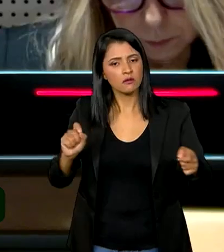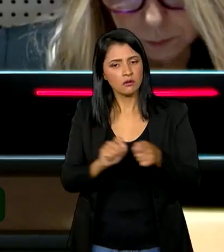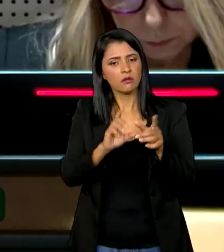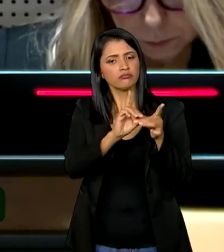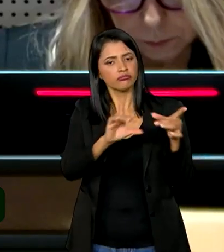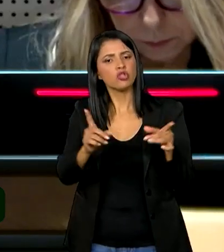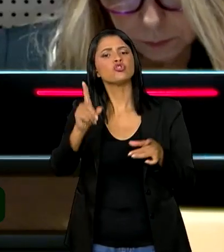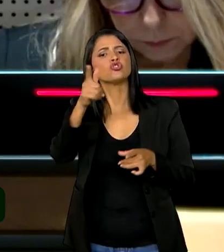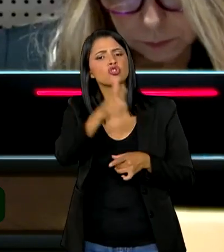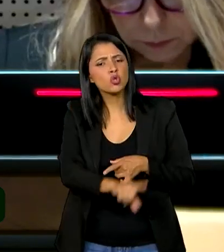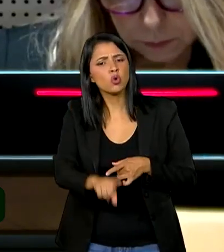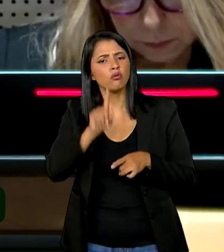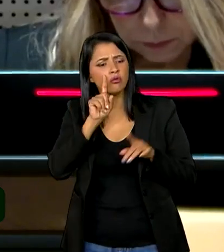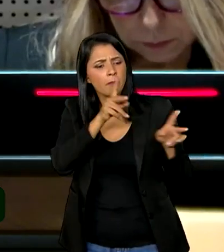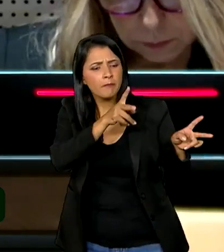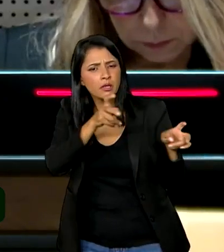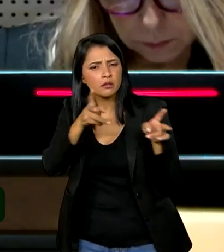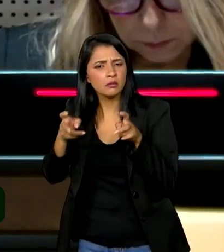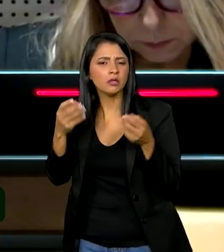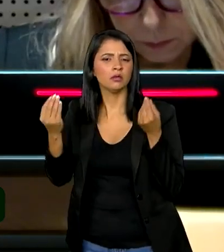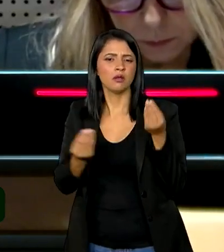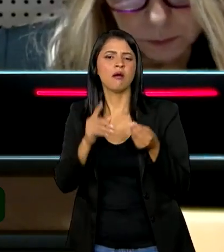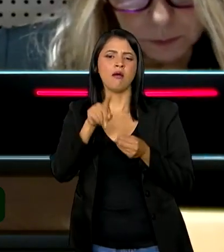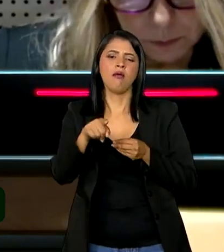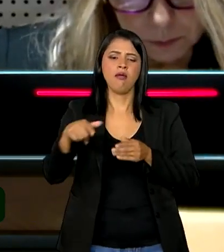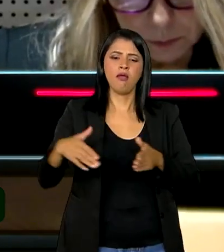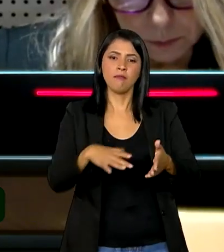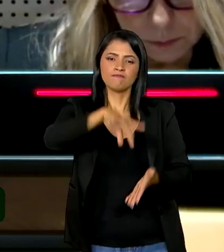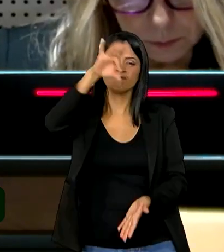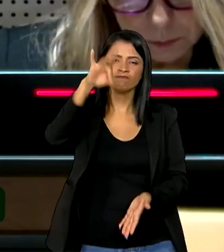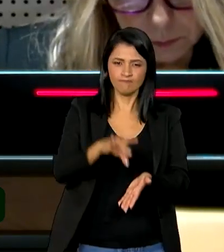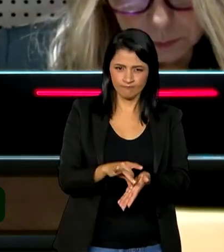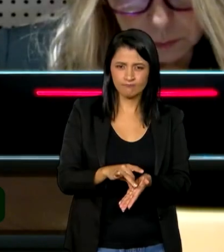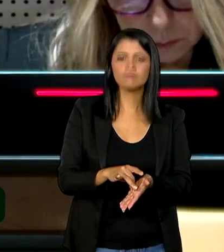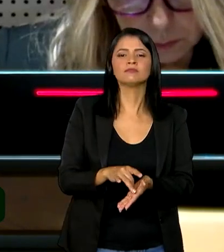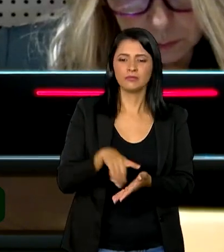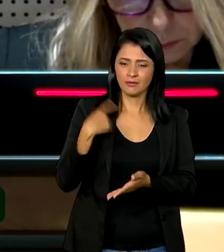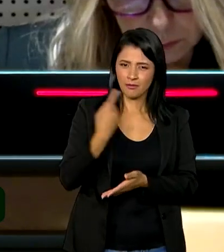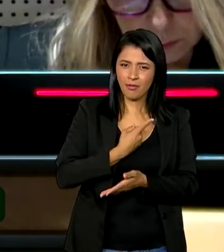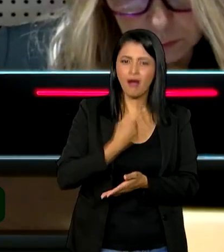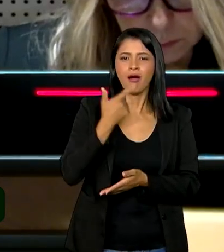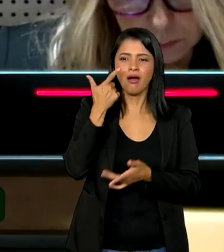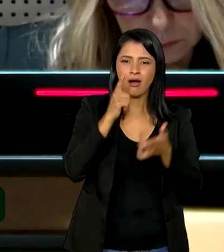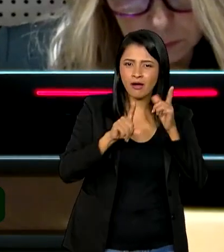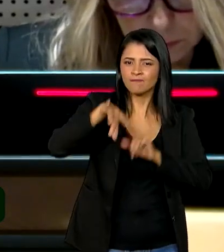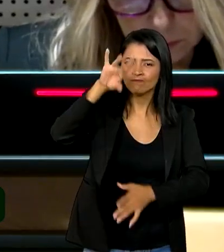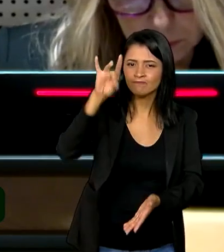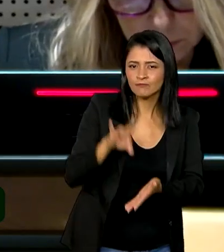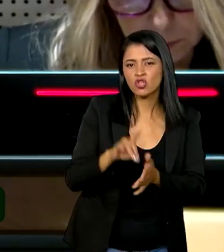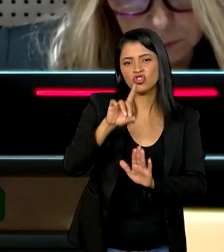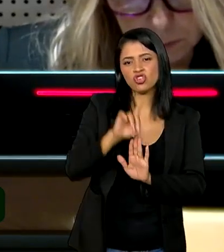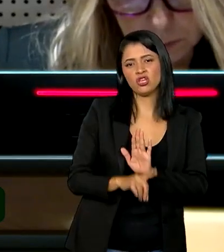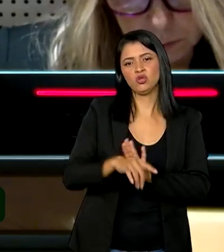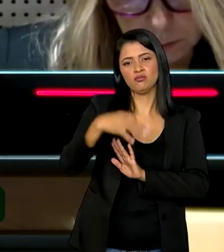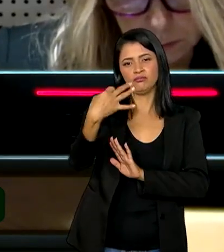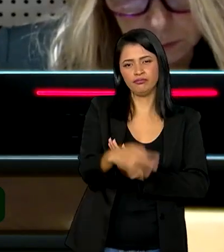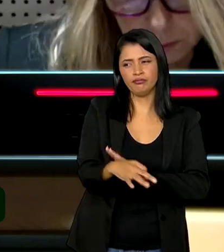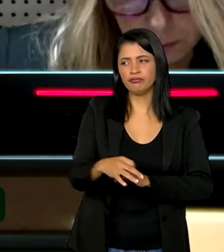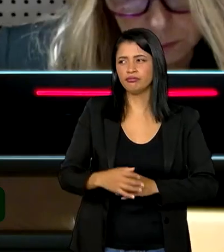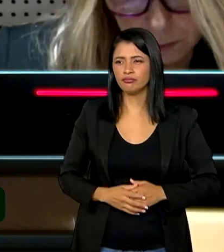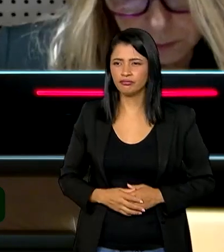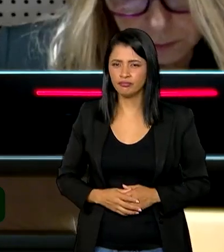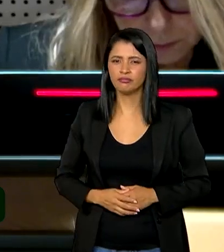da democracia combatendo o extremismo durante o período da Assembleia Geral da ONU em Nova York. Na abertura do evento, o presidente